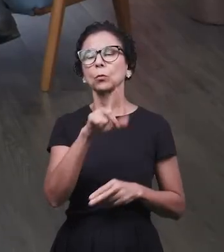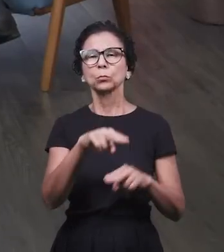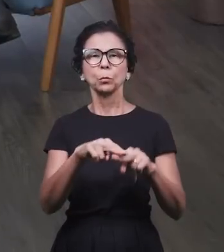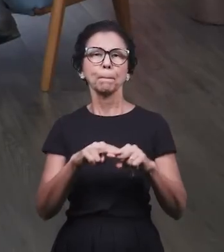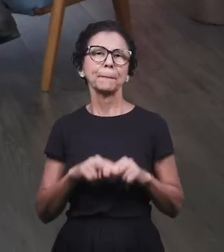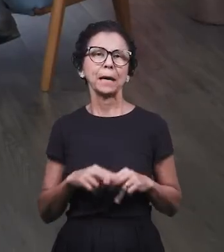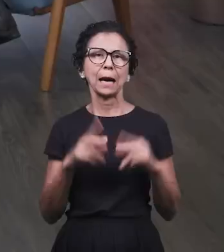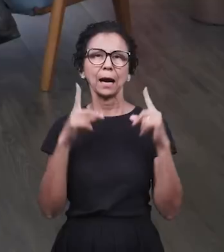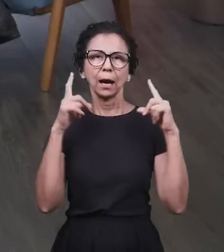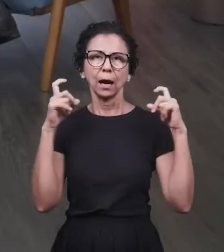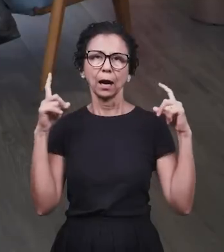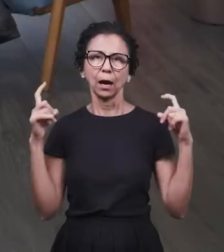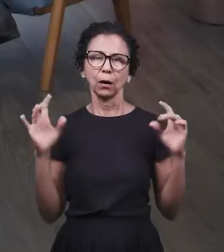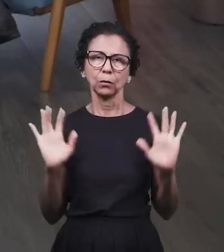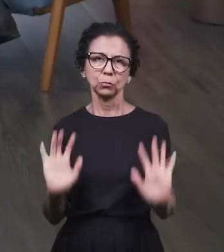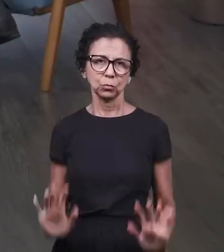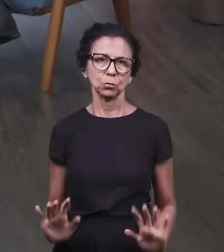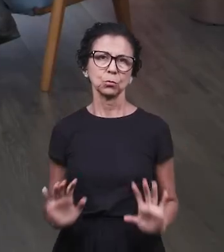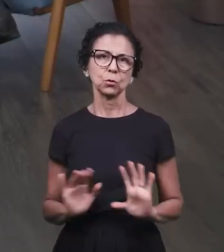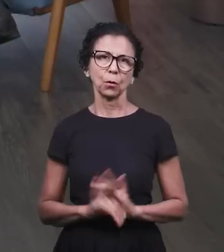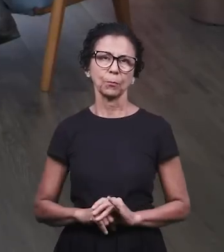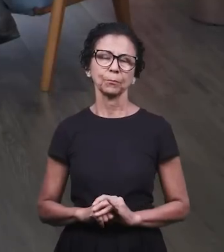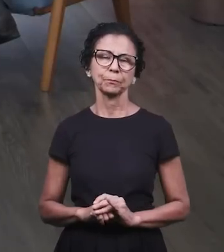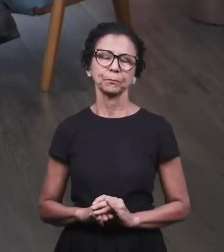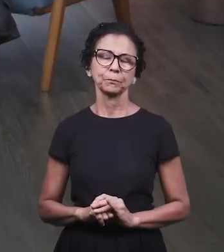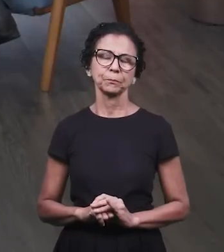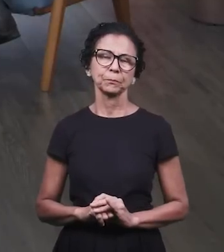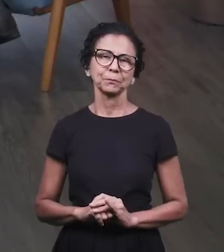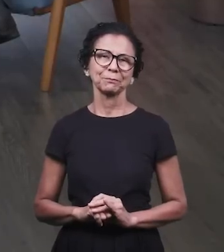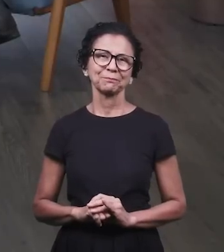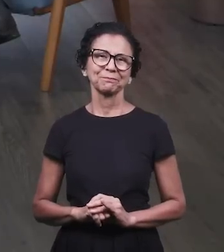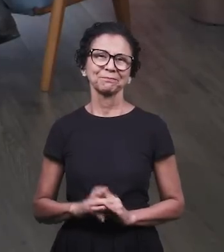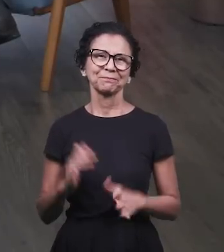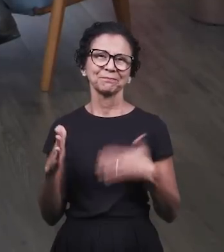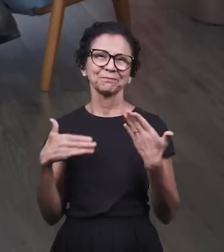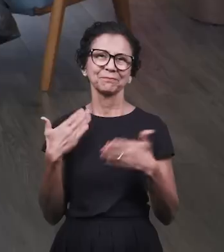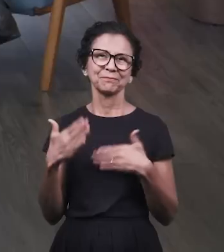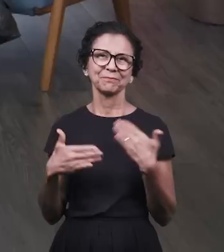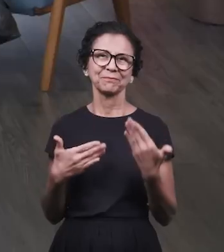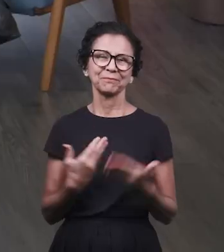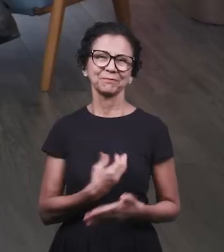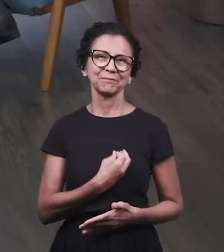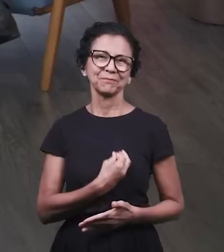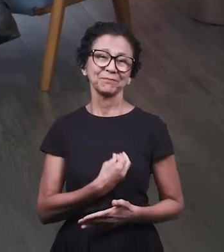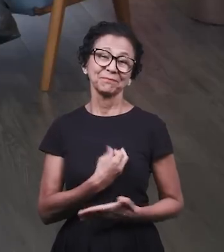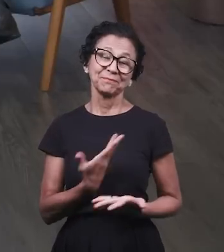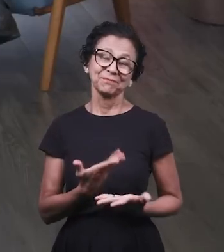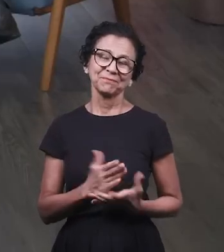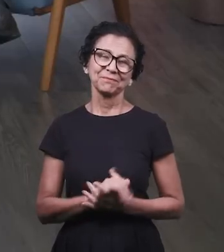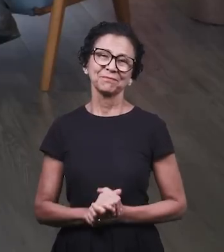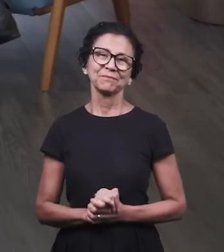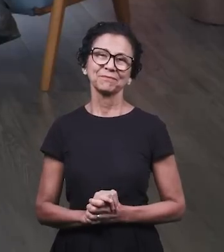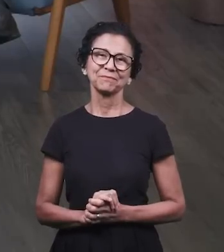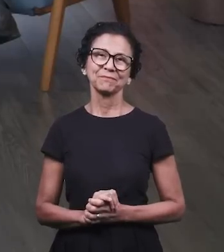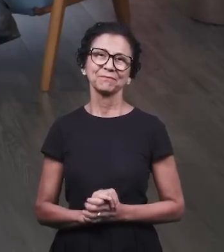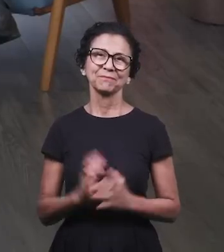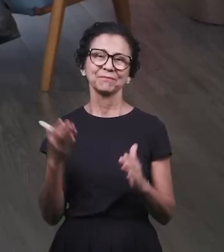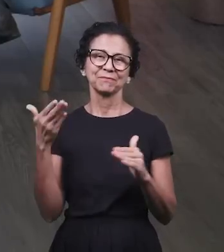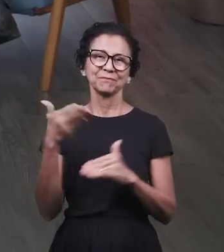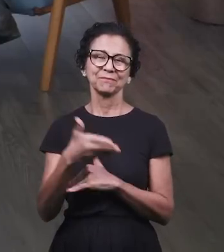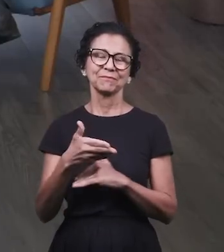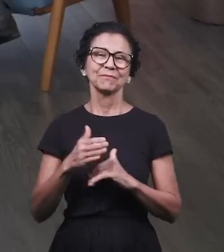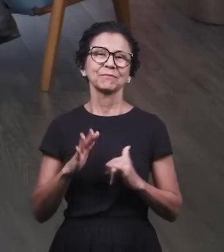veículo só de áudio, né? Seja internet, seja por radiofrequência, será uma alegria ter também a sua participação. É só você acessar o